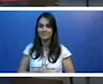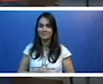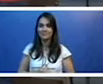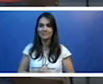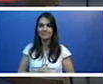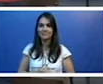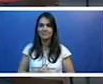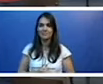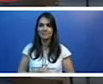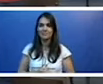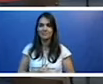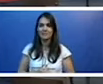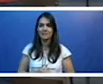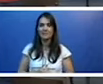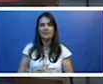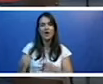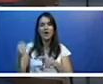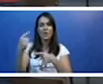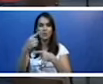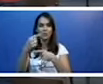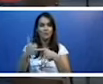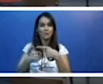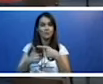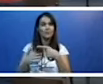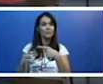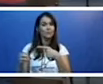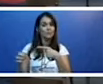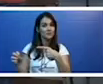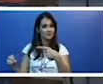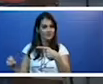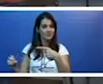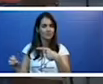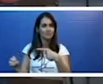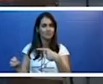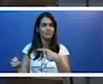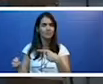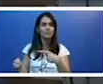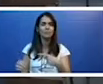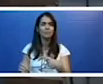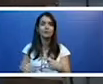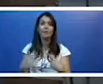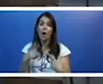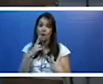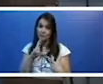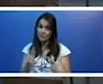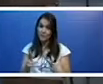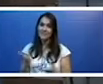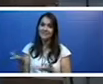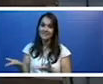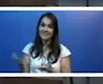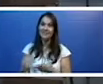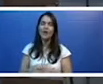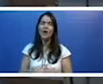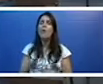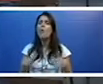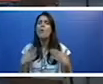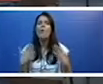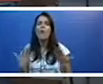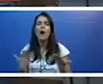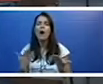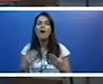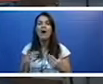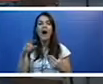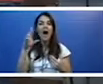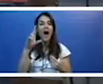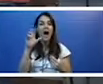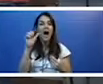Simplificando, vai dar 1 sobre 100. Portanto, qual vai ser a